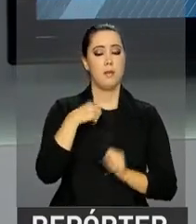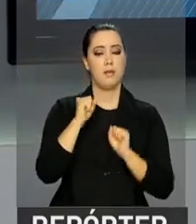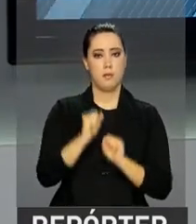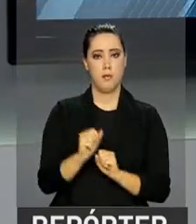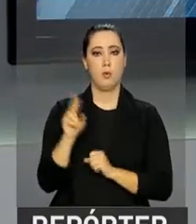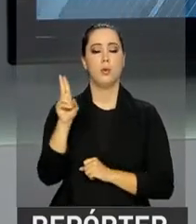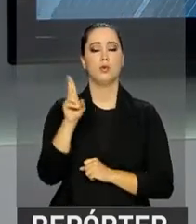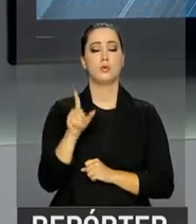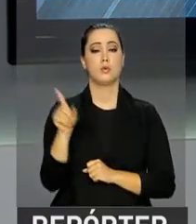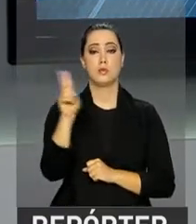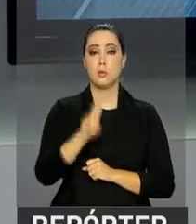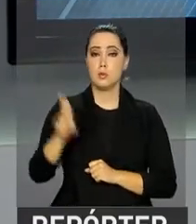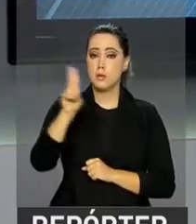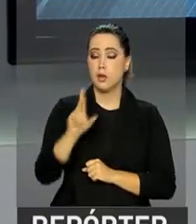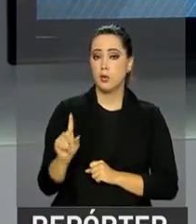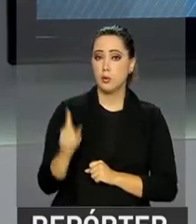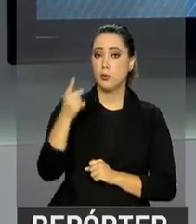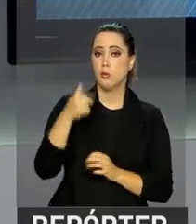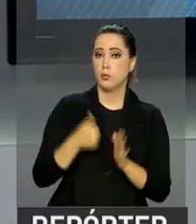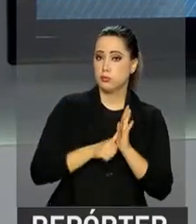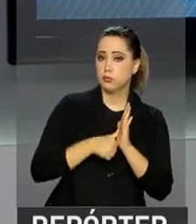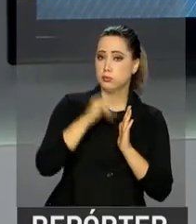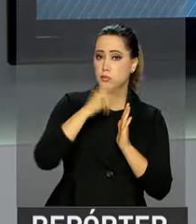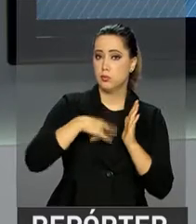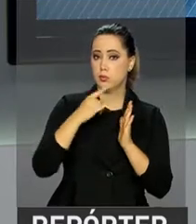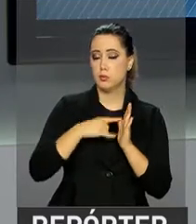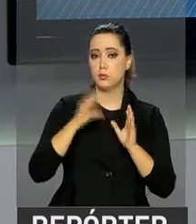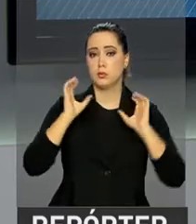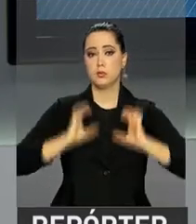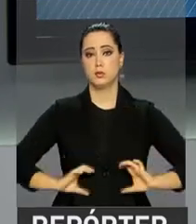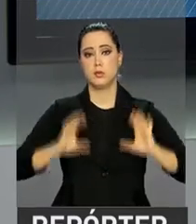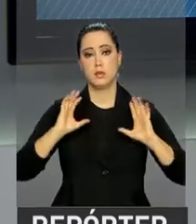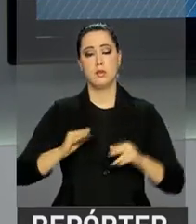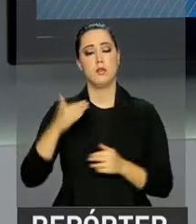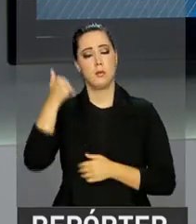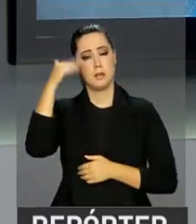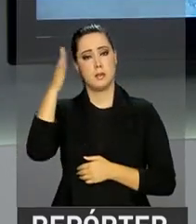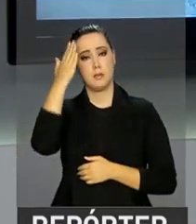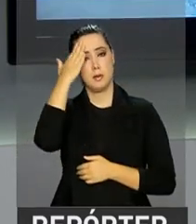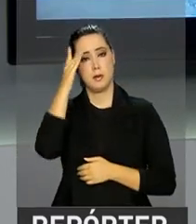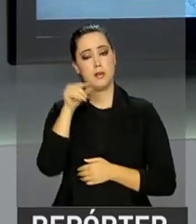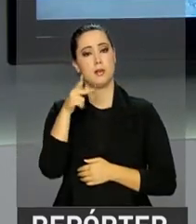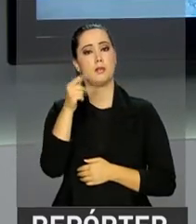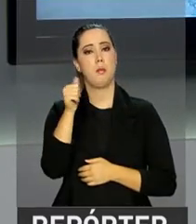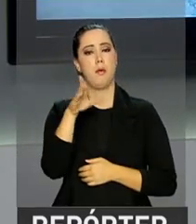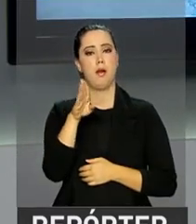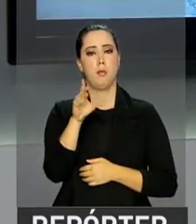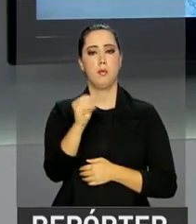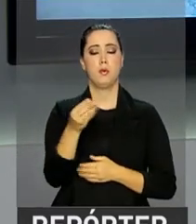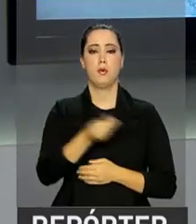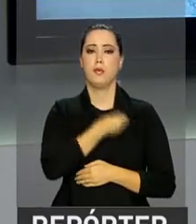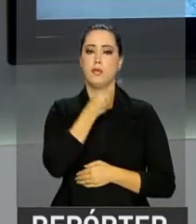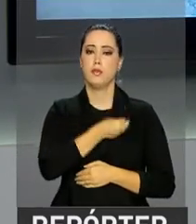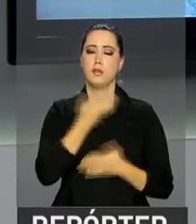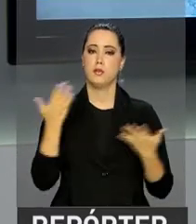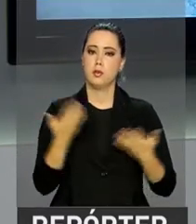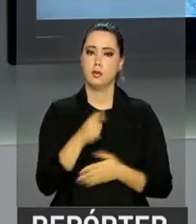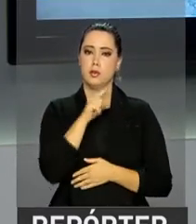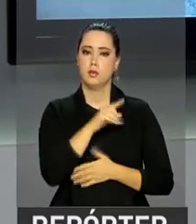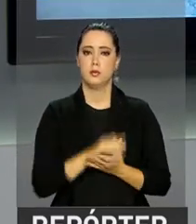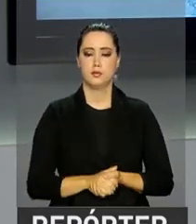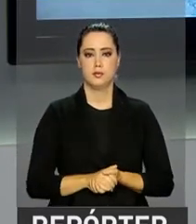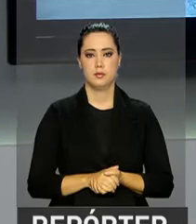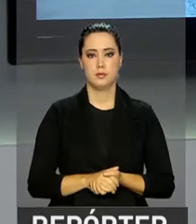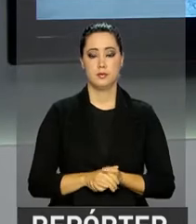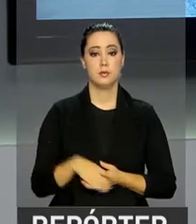como identificação nacional do cidadão. Nós vamos saber mais sobre essa novidade com o repórter Pablo Mundim, que fala ao vivo com a gente.